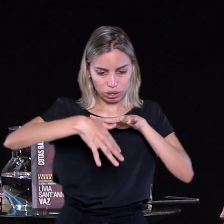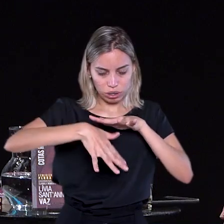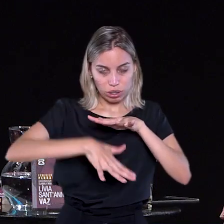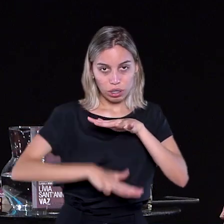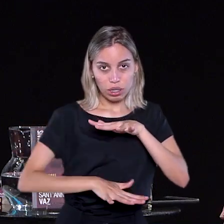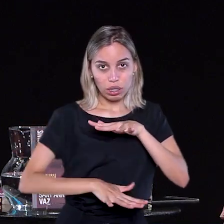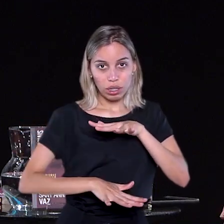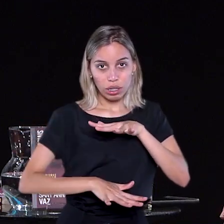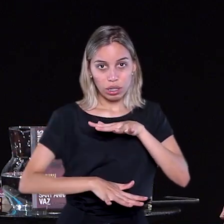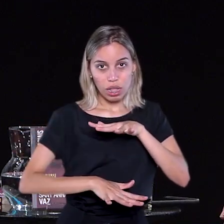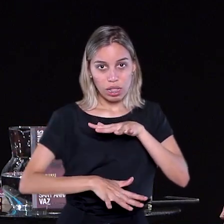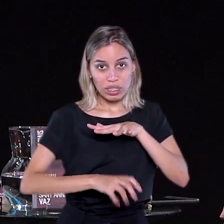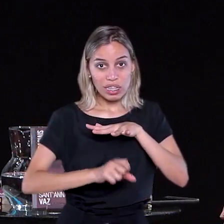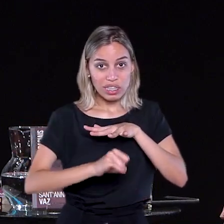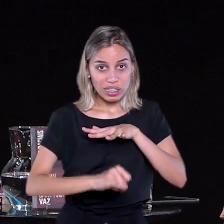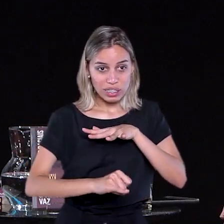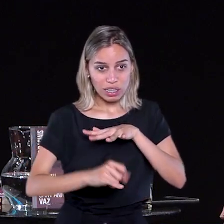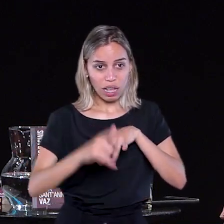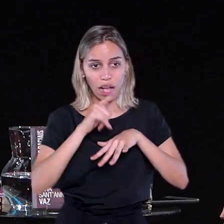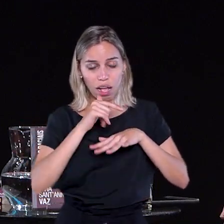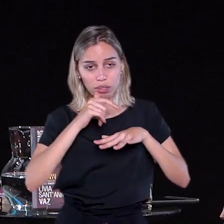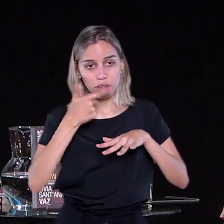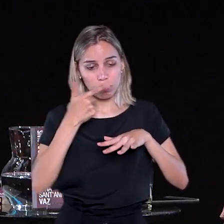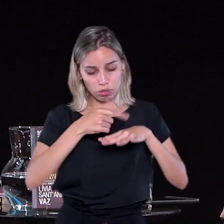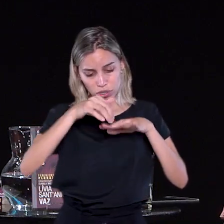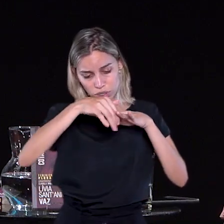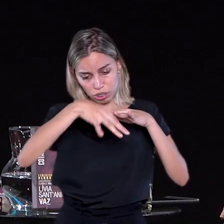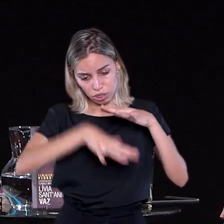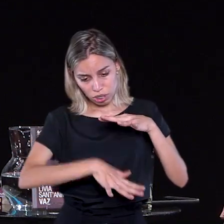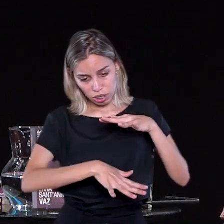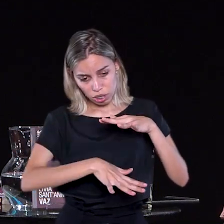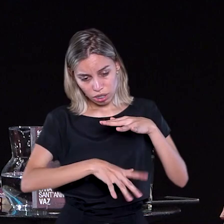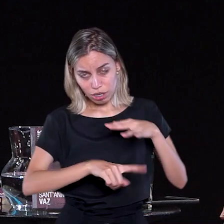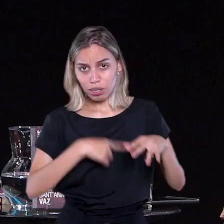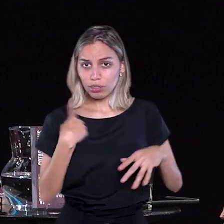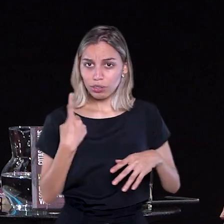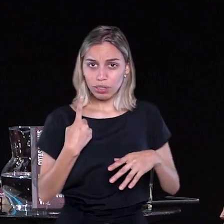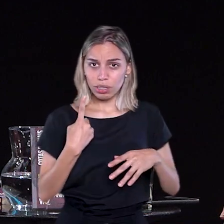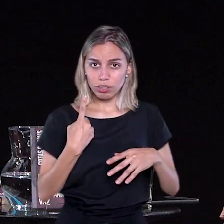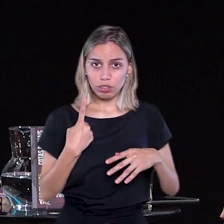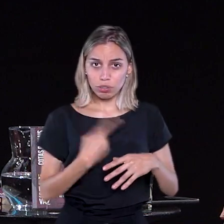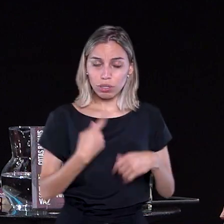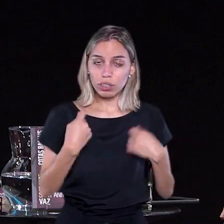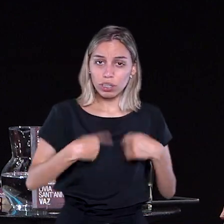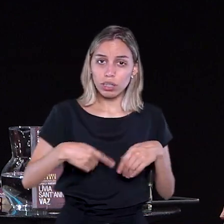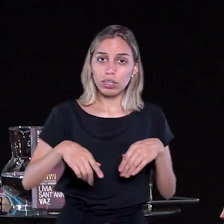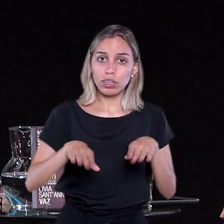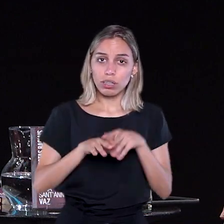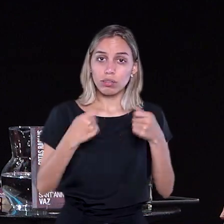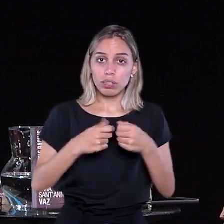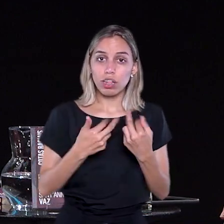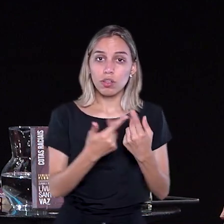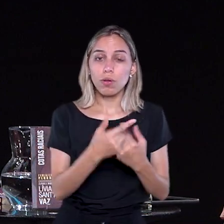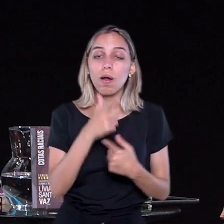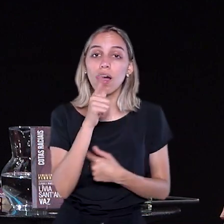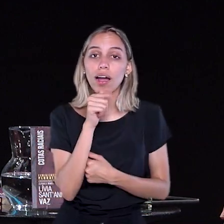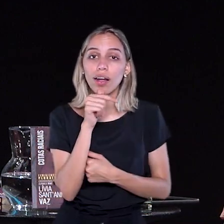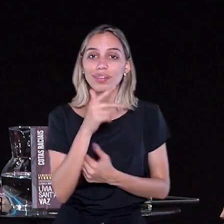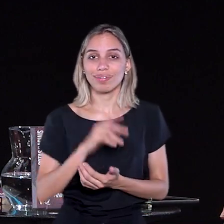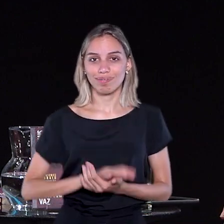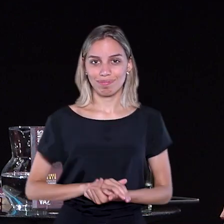ações antirracistas tão profundas quanto o racismo é para mudar essa realidade. E precisamos muito de pessoas